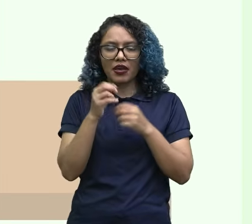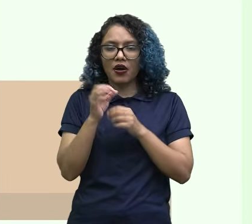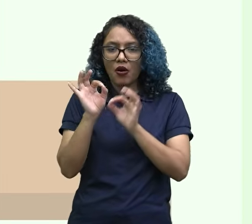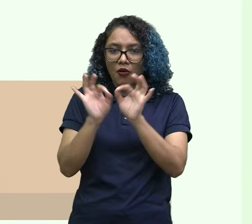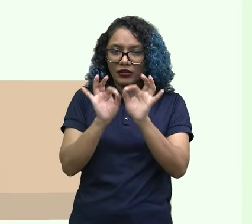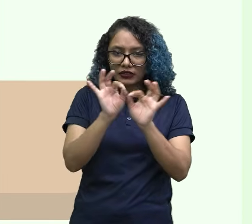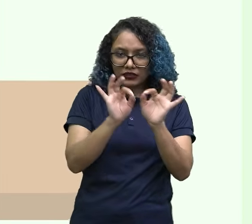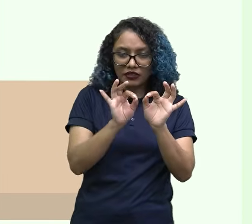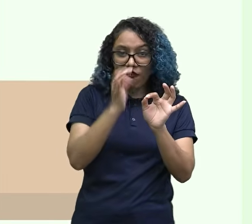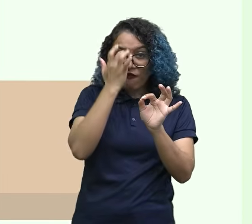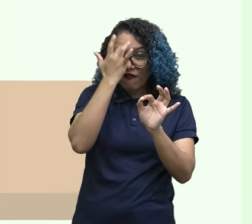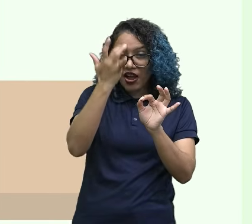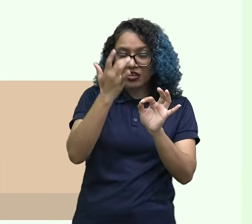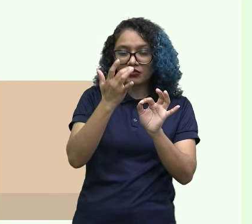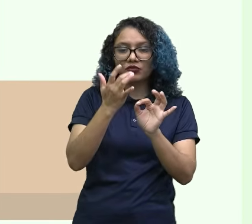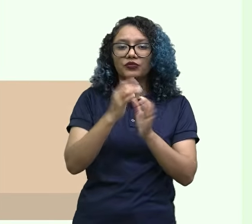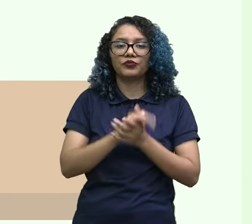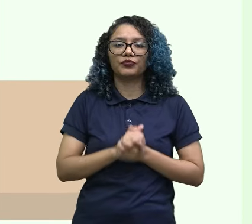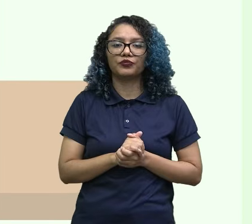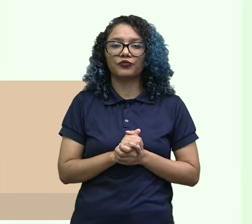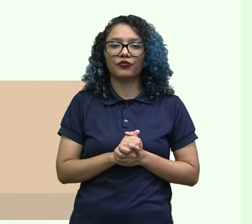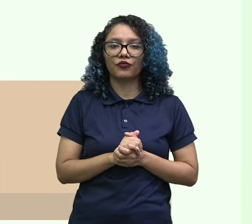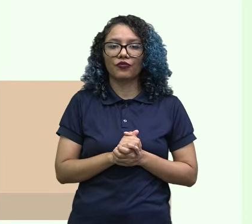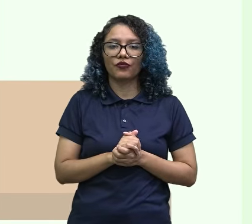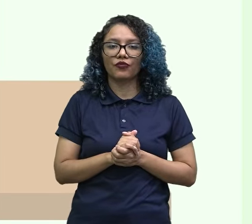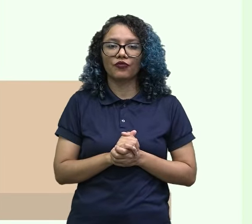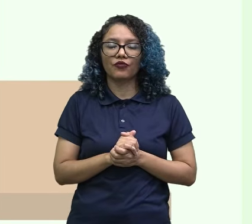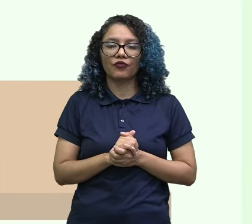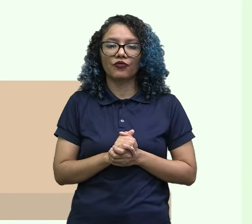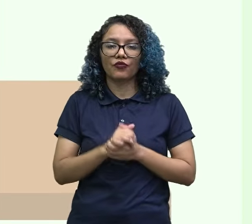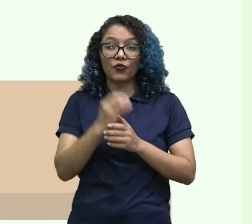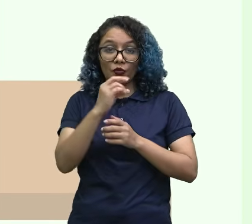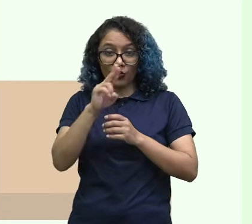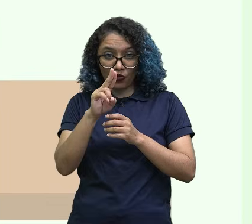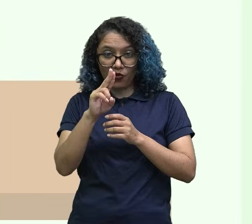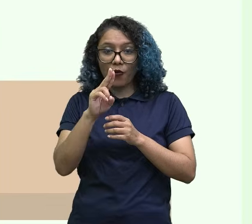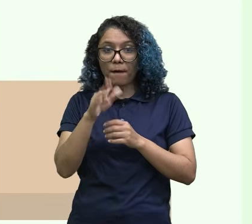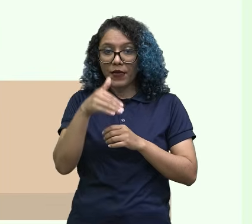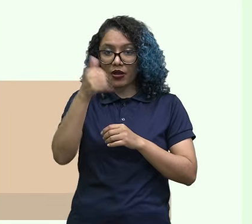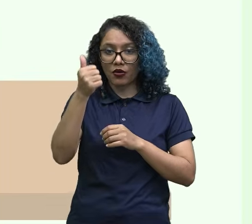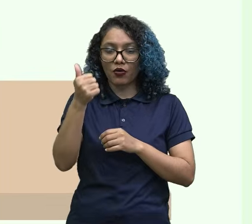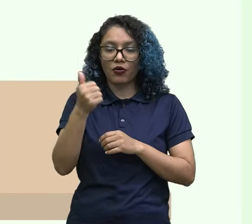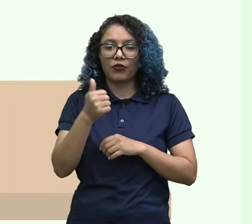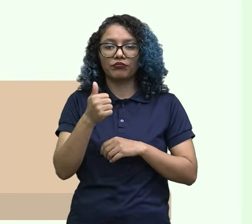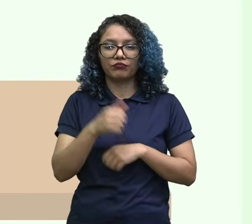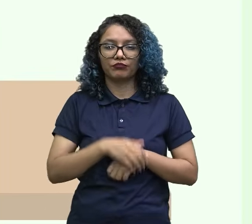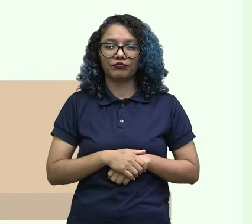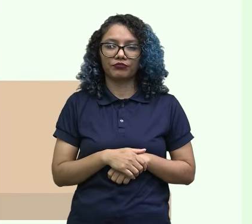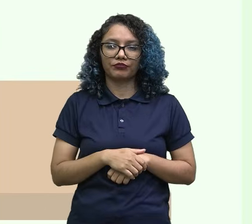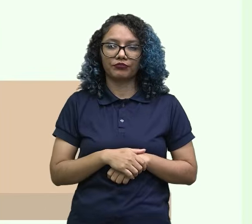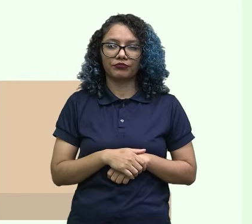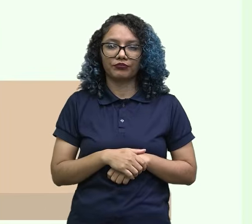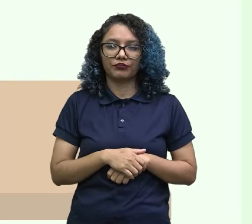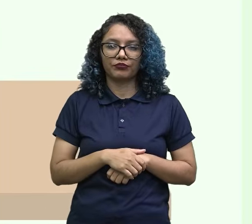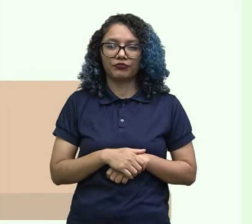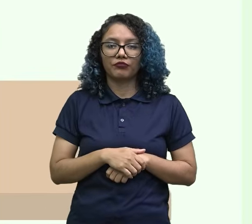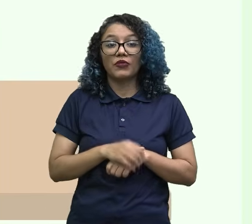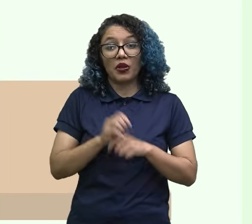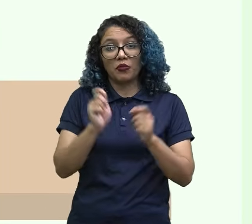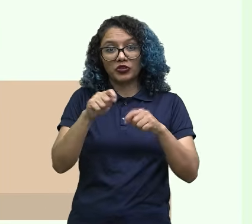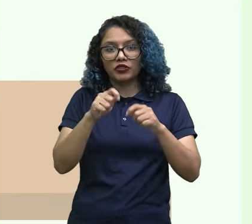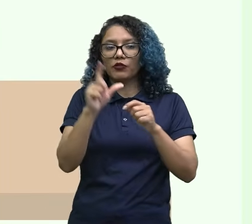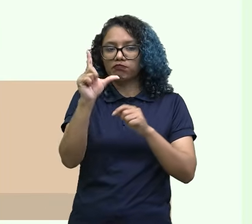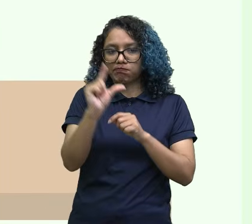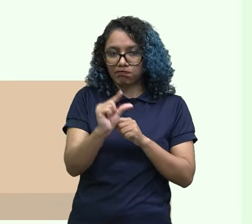o cátion cobre tem maior poder oxidante, sofrendo redução no eletrodo negativo, que é chamado